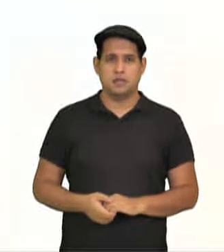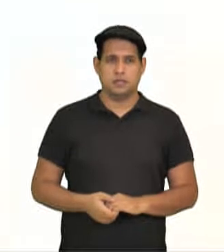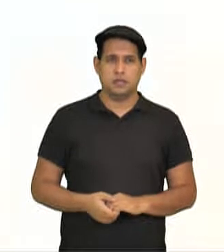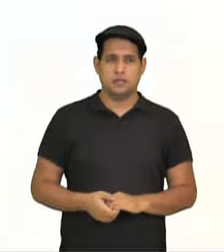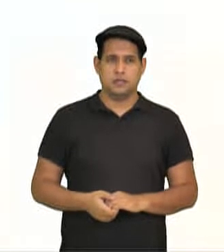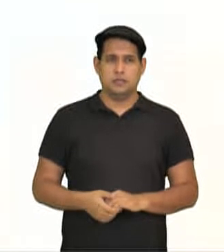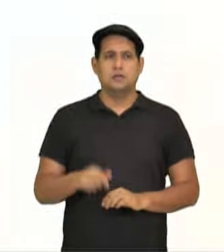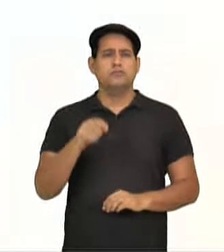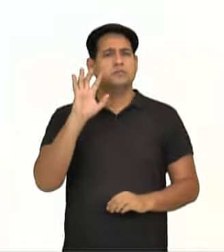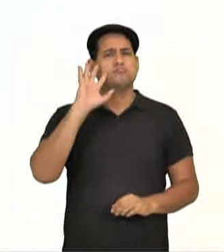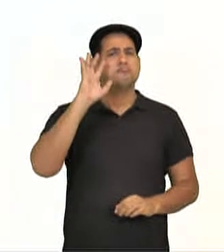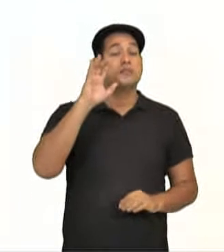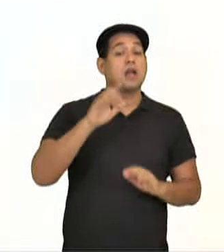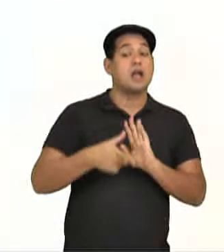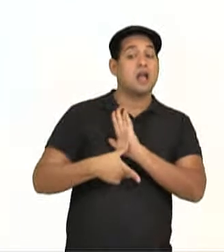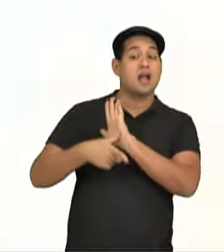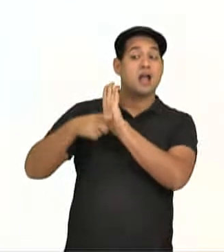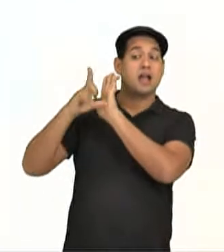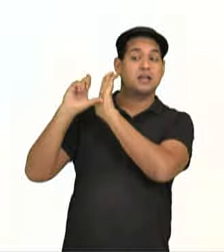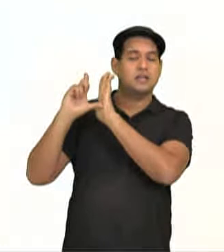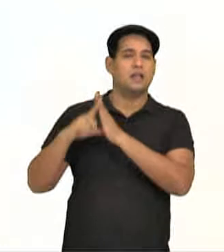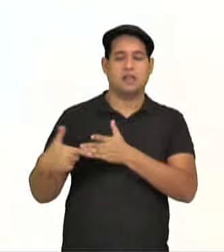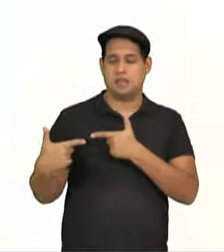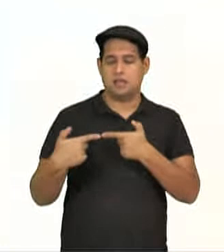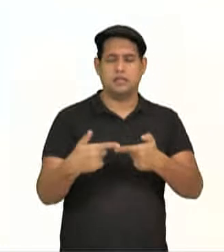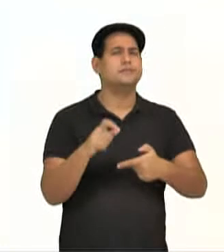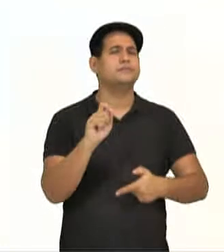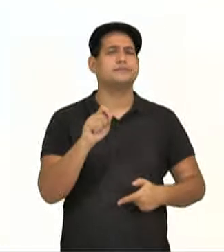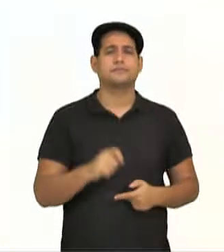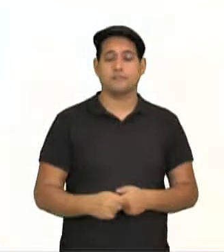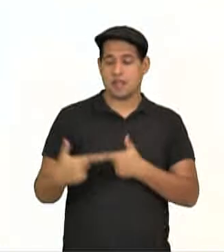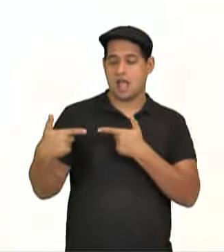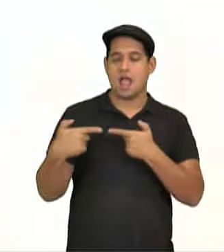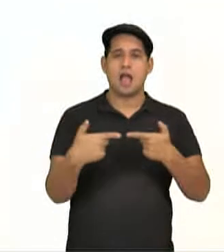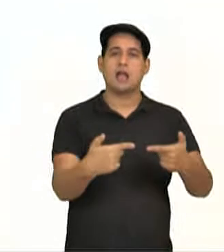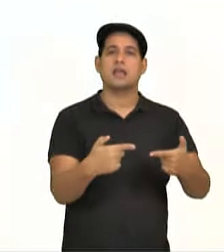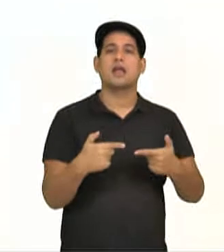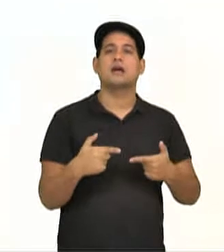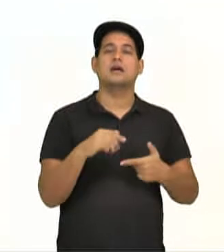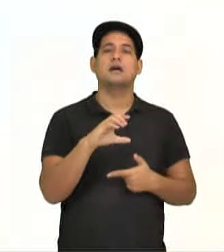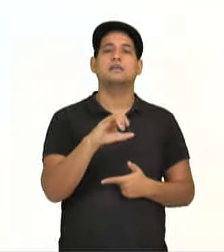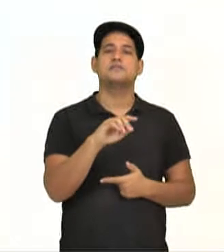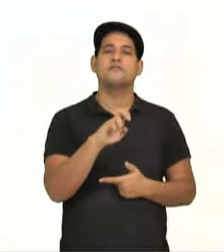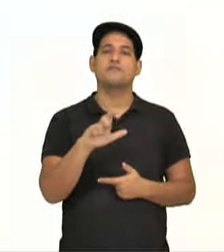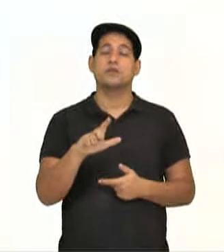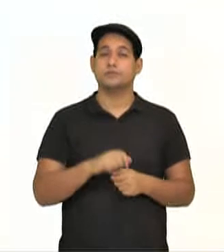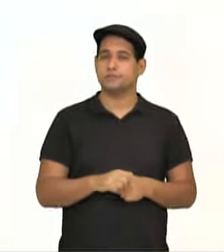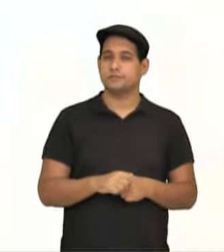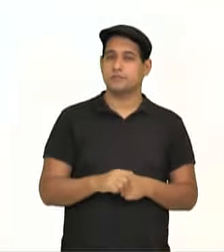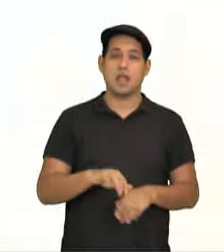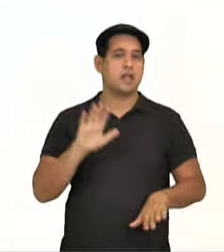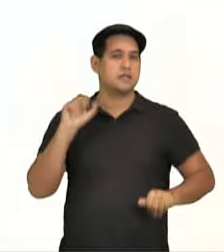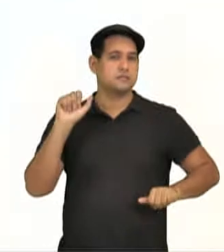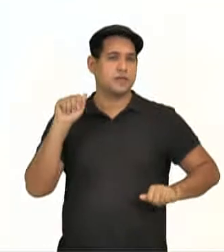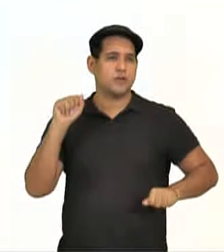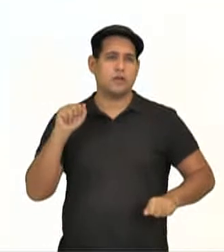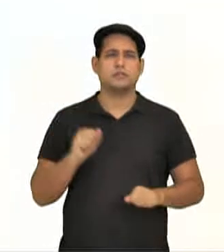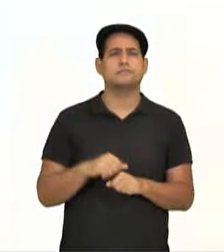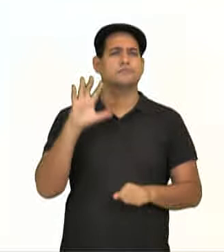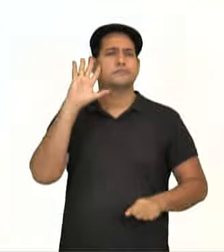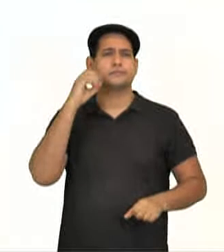Um dos eventos que aconteceu antes dessa guerra foi a Guerra Civil Espanhola, que aconteceu entre o ano de 1936